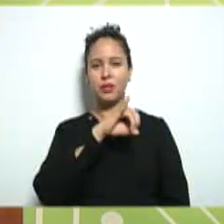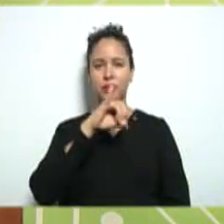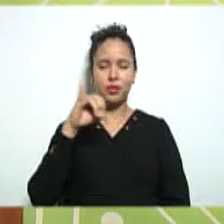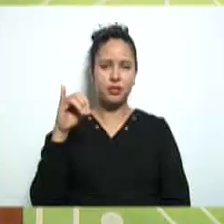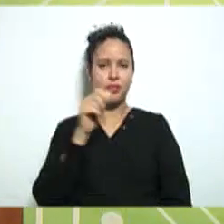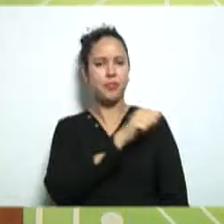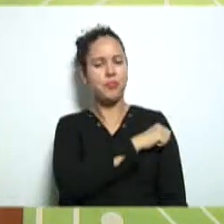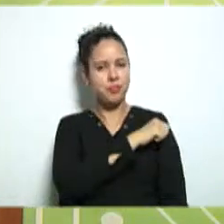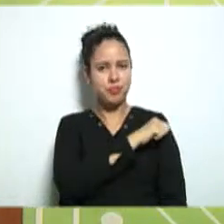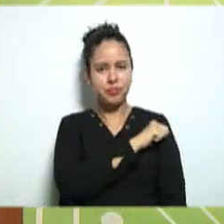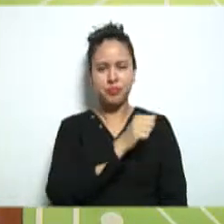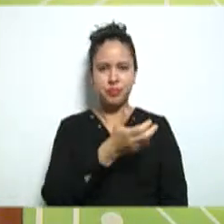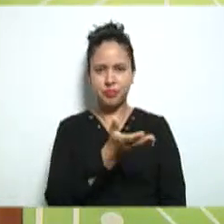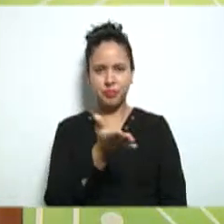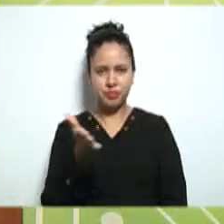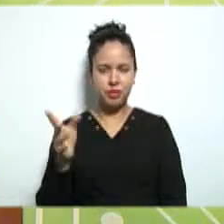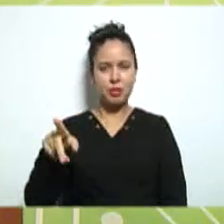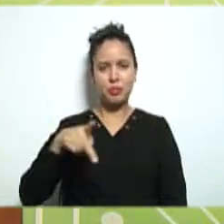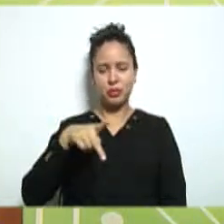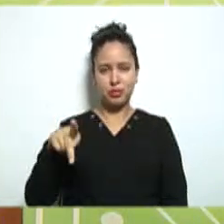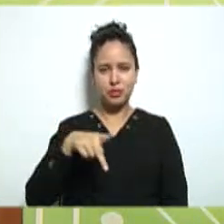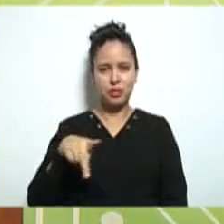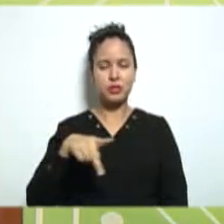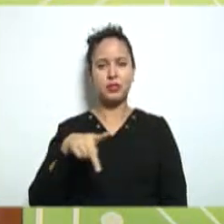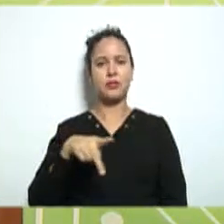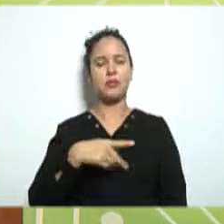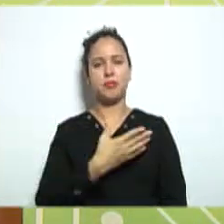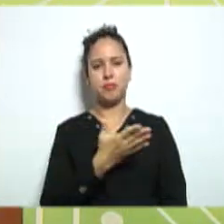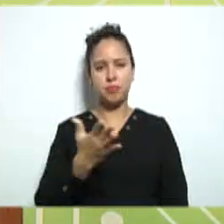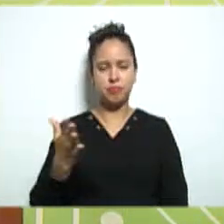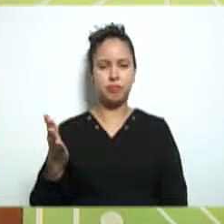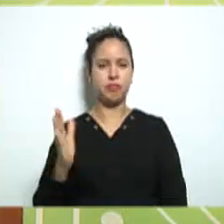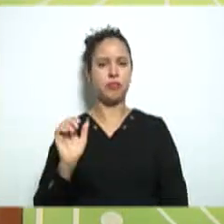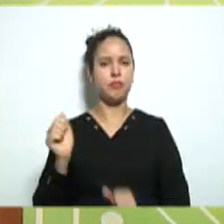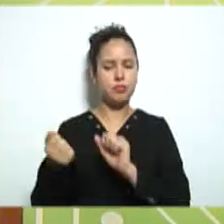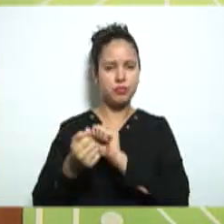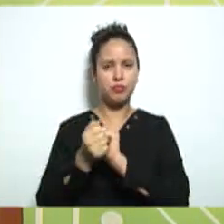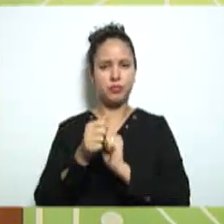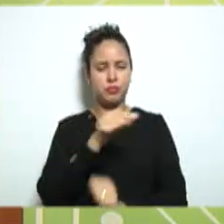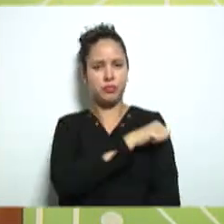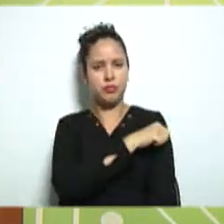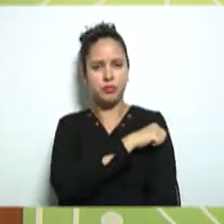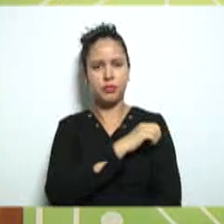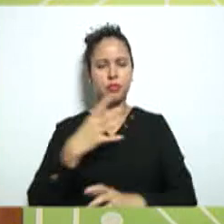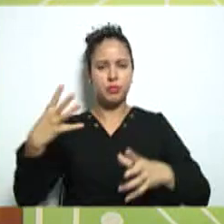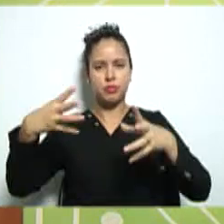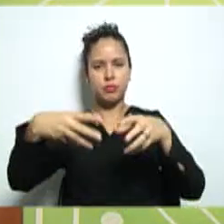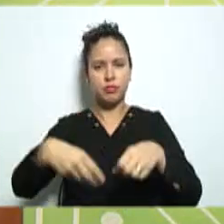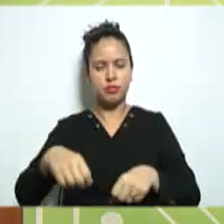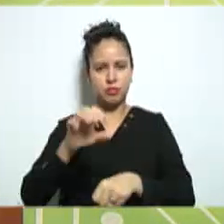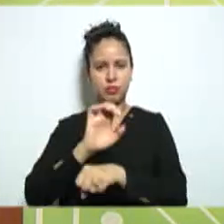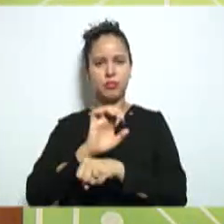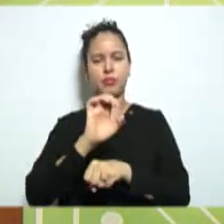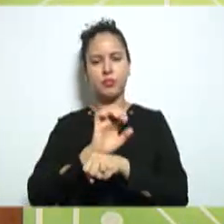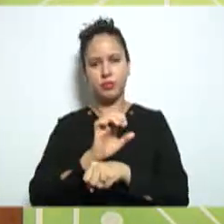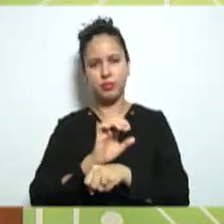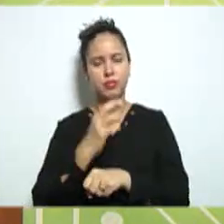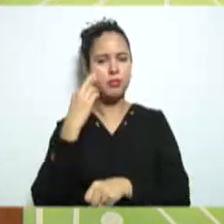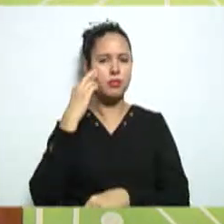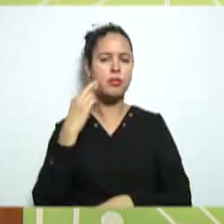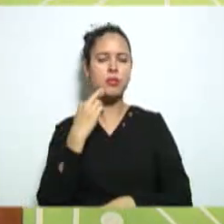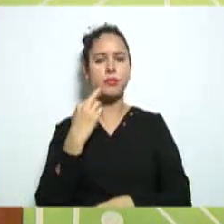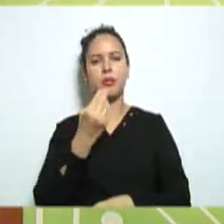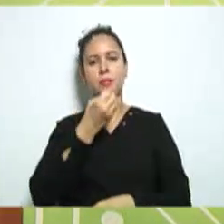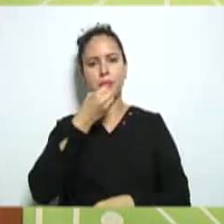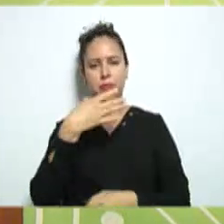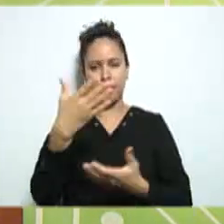Olá, alunos e alunas, professores e professoras, tutores de todo o estado de Rondônia, bem-vindos para a nossa aula